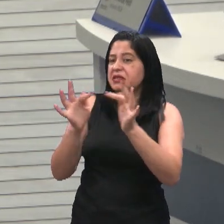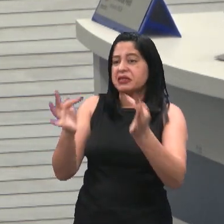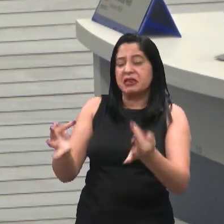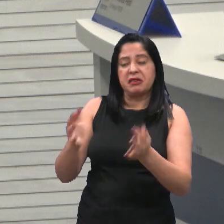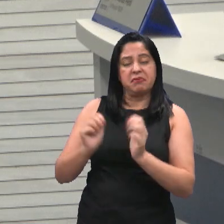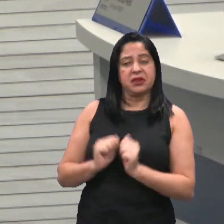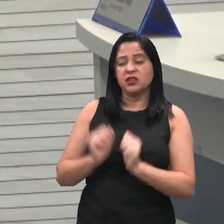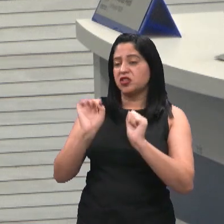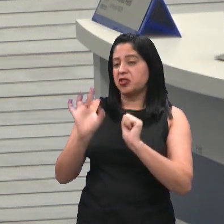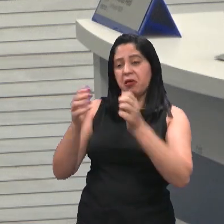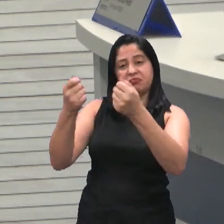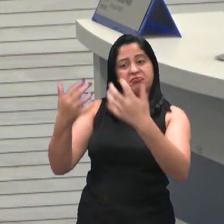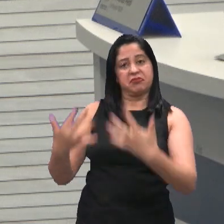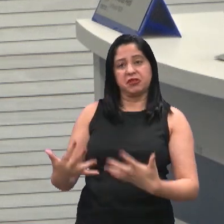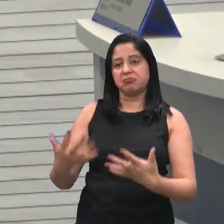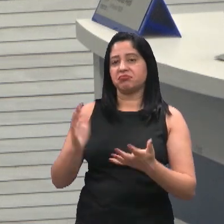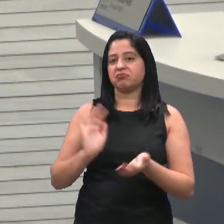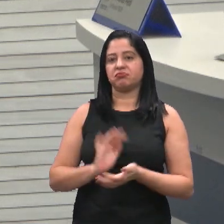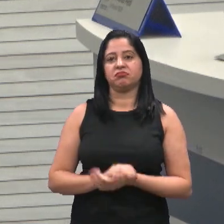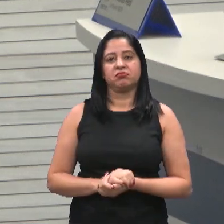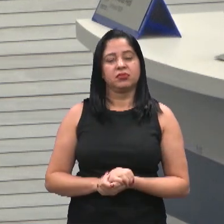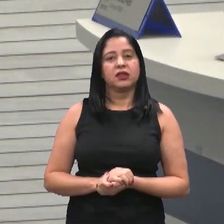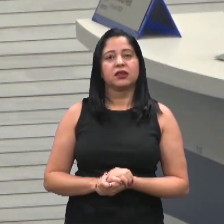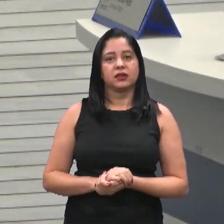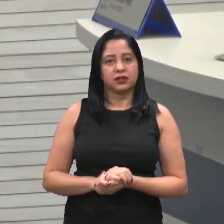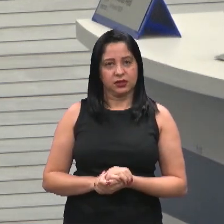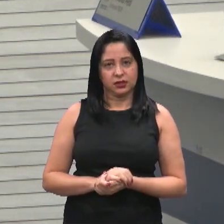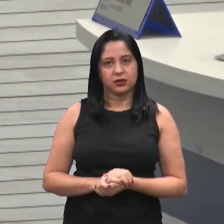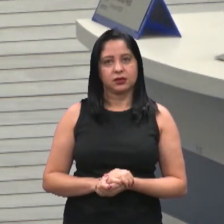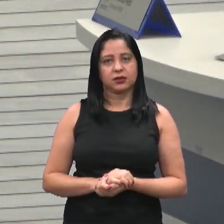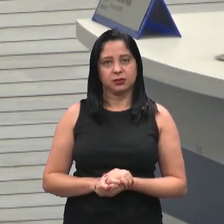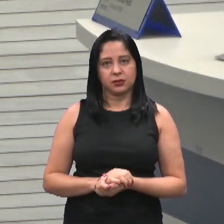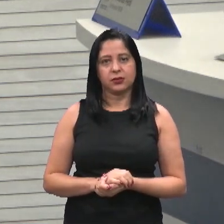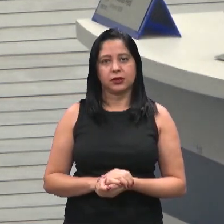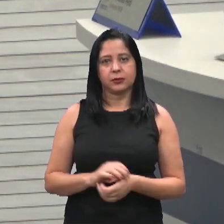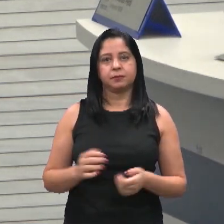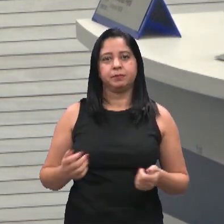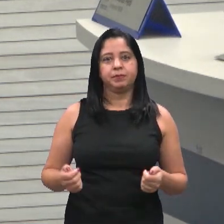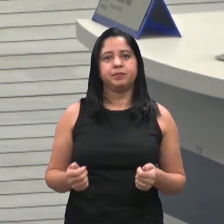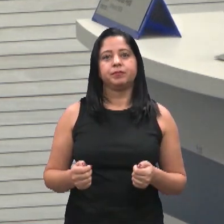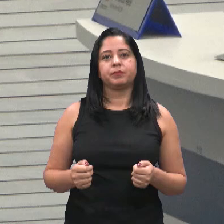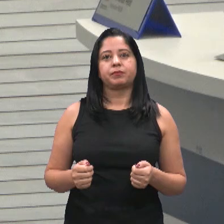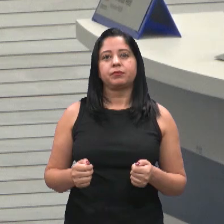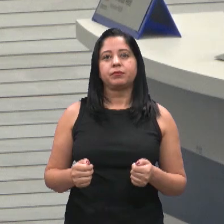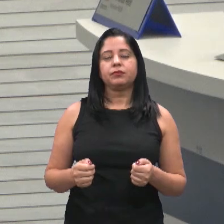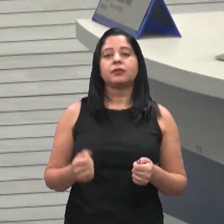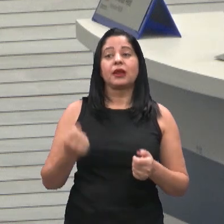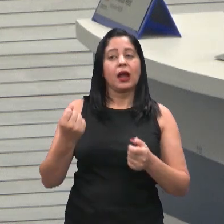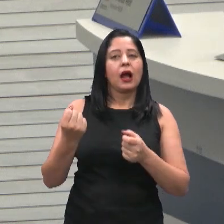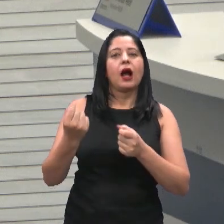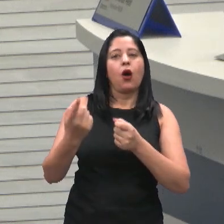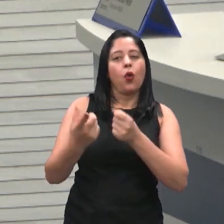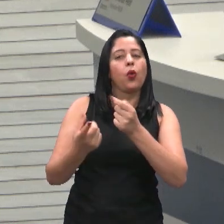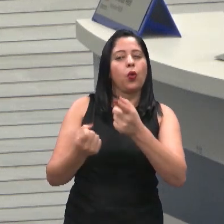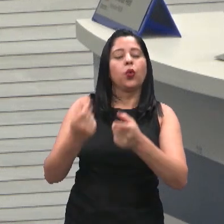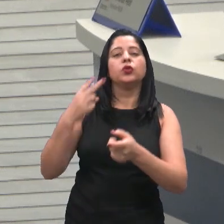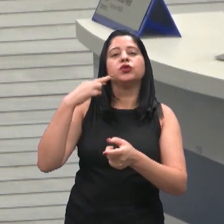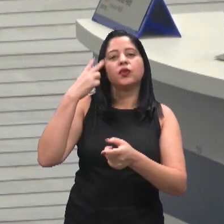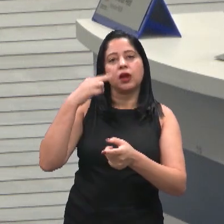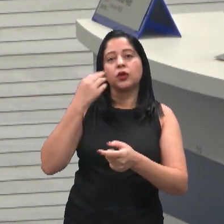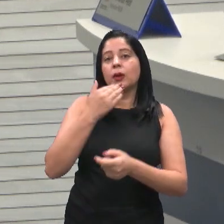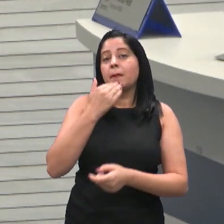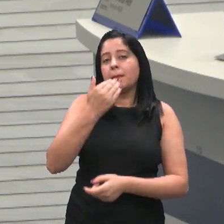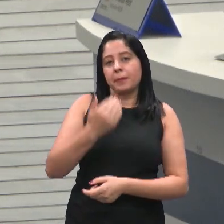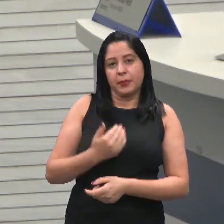que aconteceu. Essa é a explicação da parte de alguns vereadores que solicitaram, da base e também do governo.